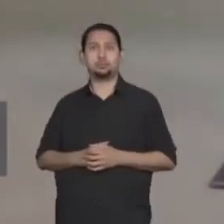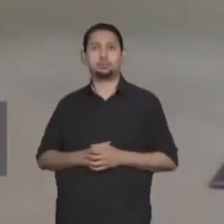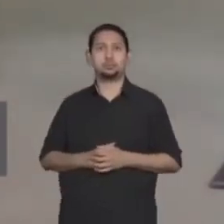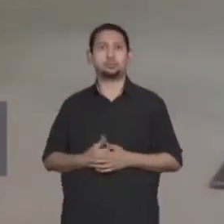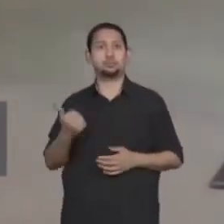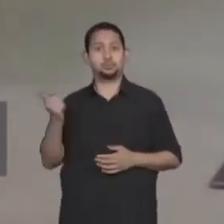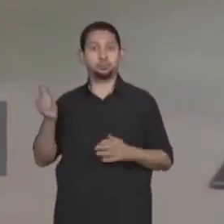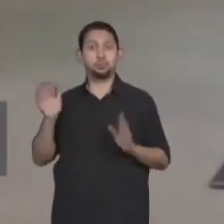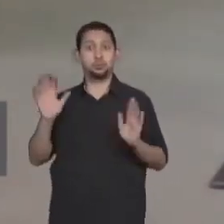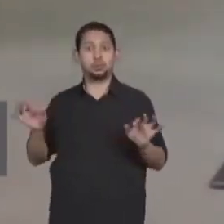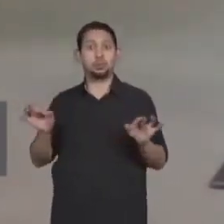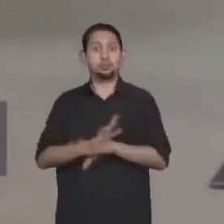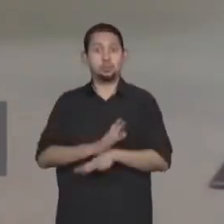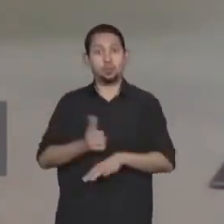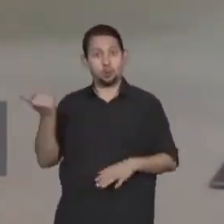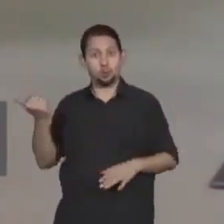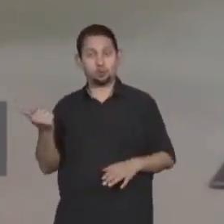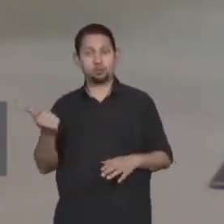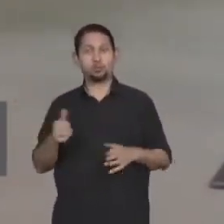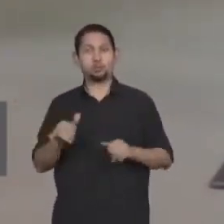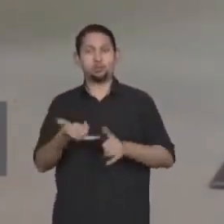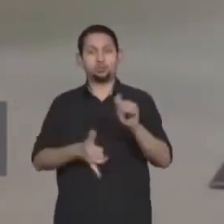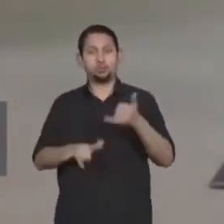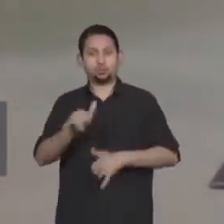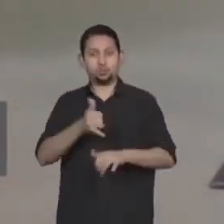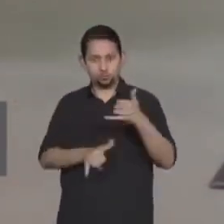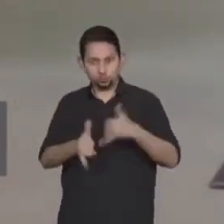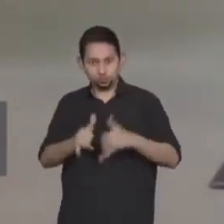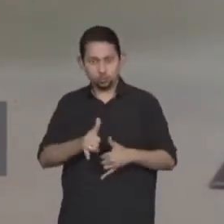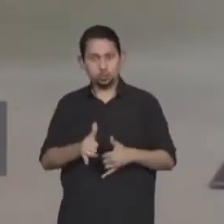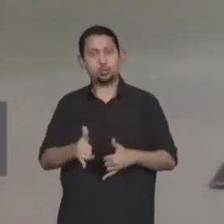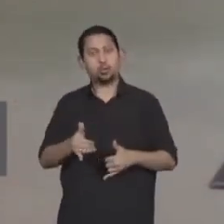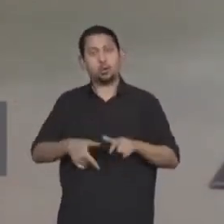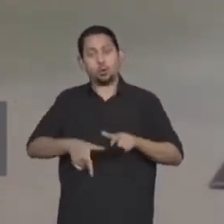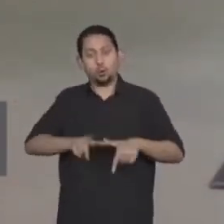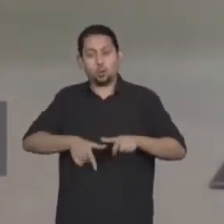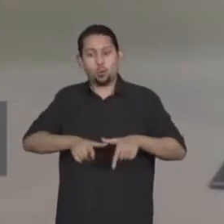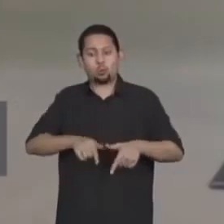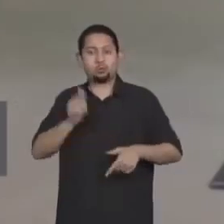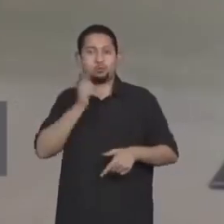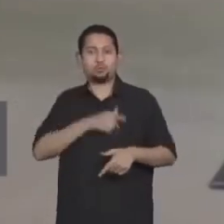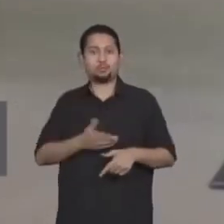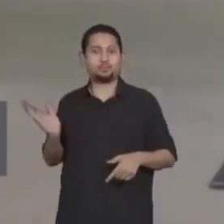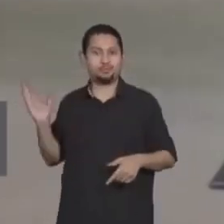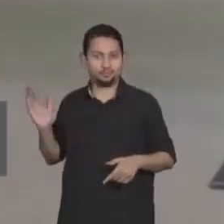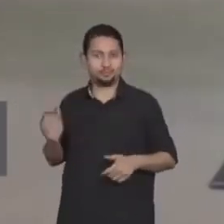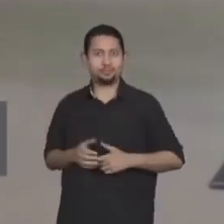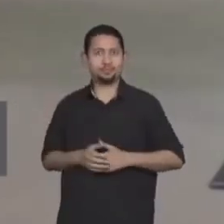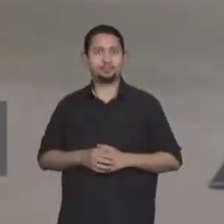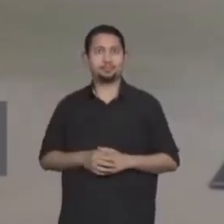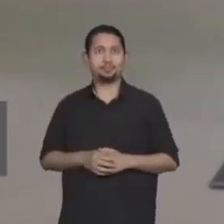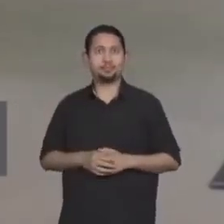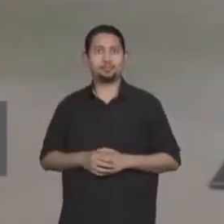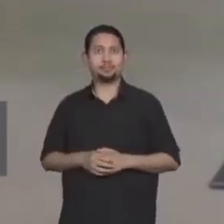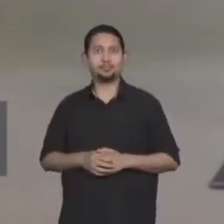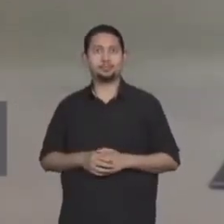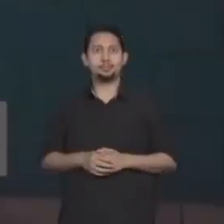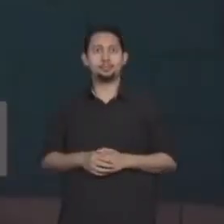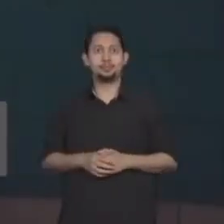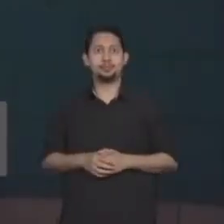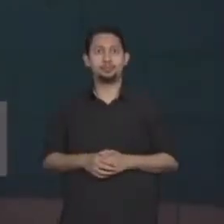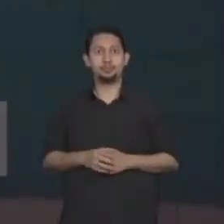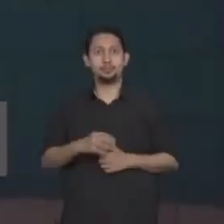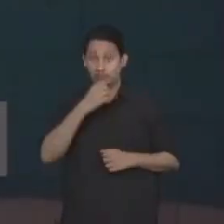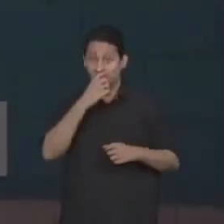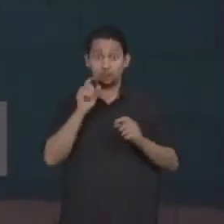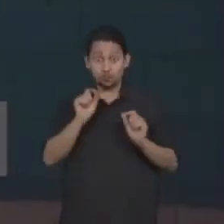Então, está feito o meu sistema, meu circuito elétrico que vai fazer esse robô se movimentar. Tá? Vou ligar aqui, olha lá.